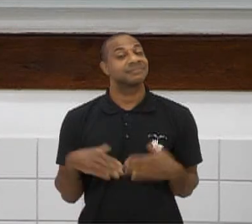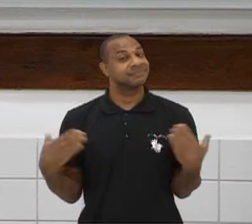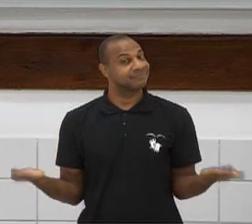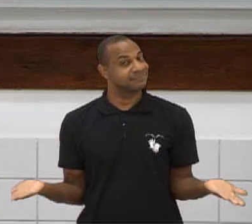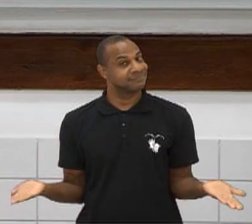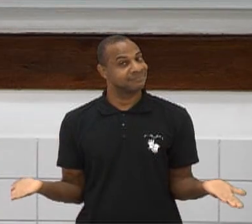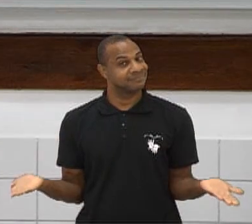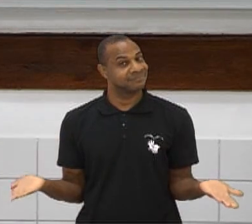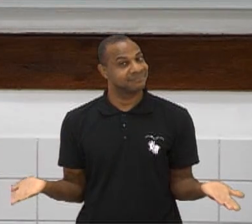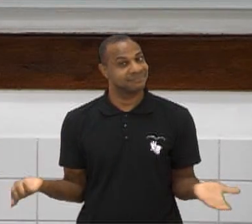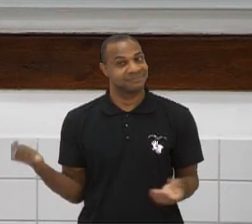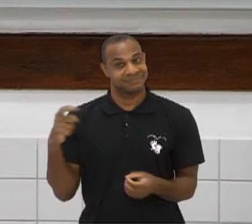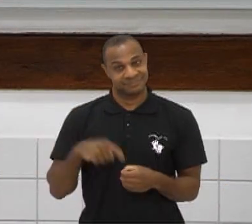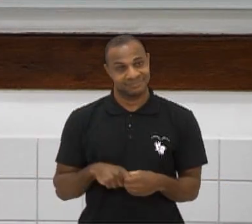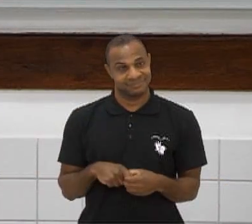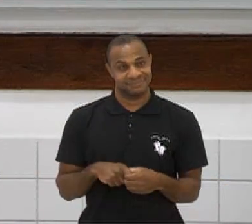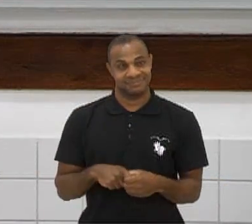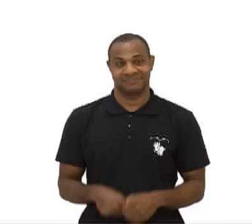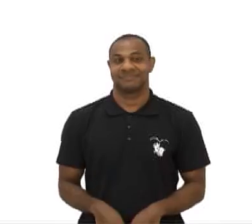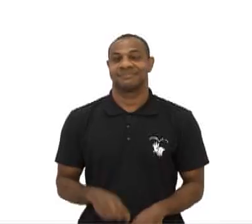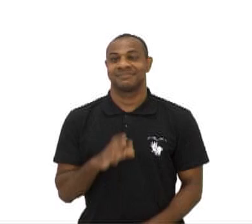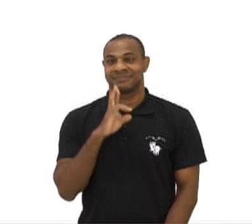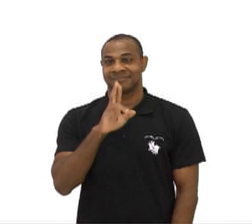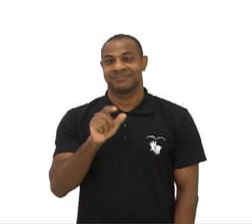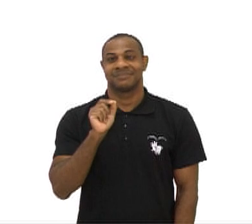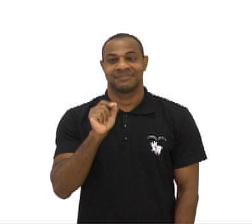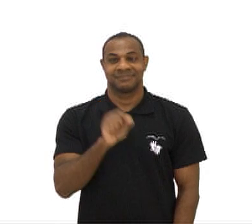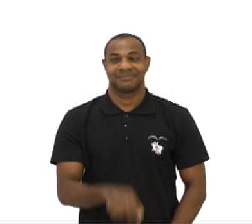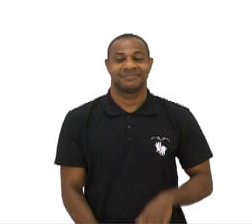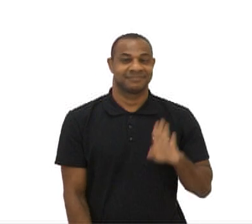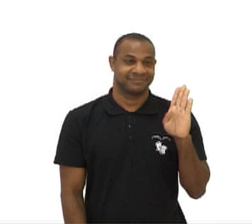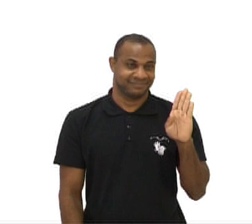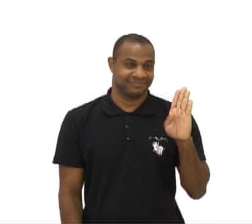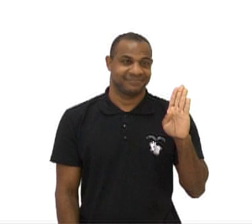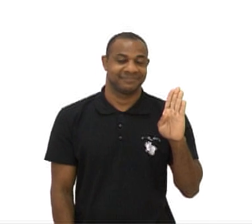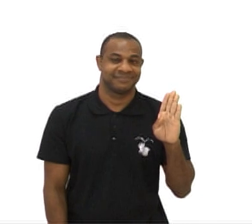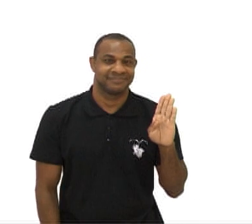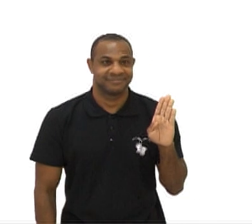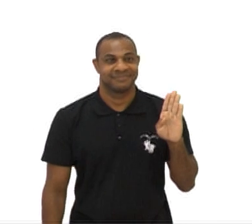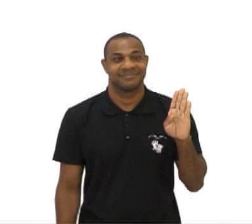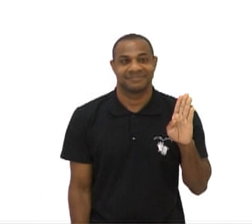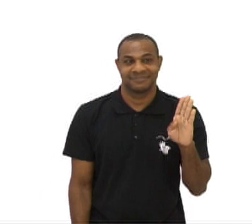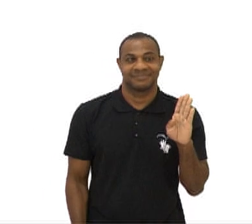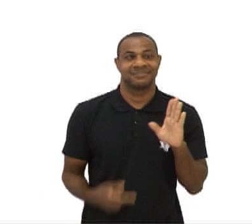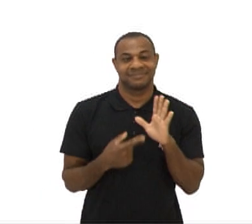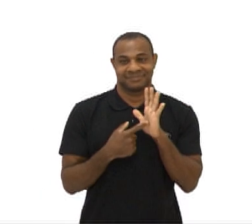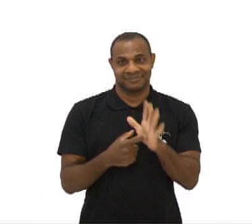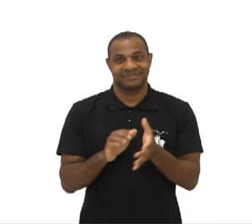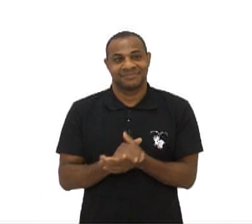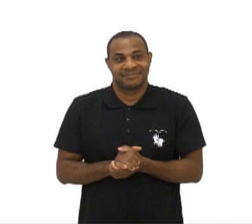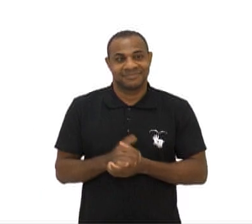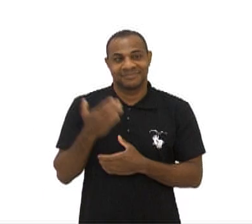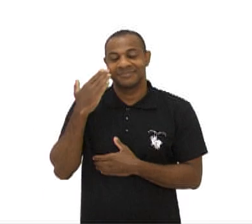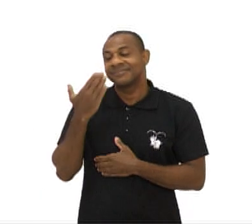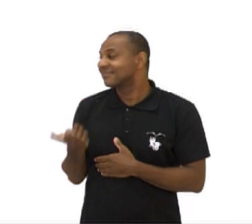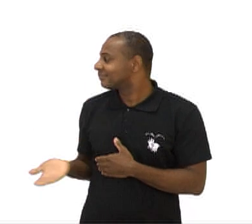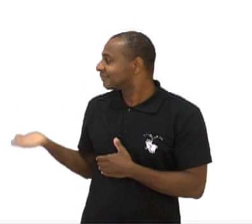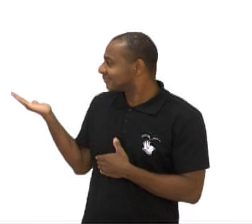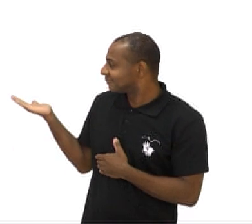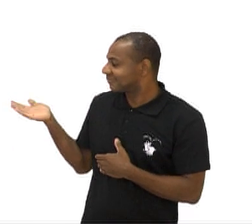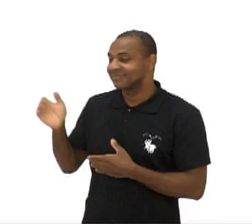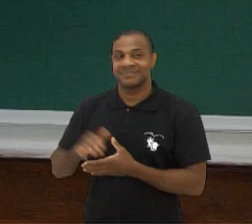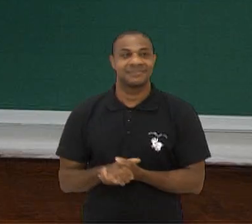E aí, galera, então, retornando, letra B, né? Letra B diz o quê? Os reflexos da companhia do cão labrador na vida de um